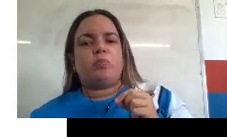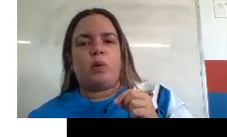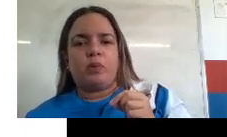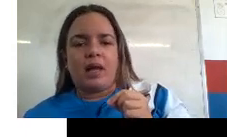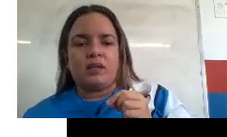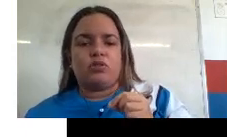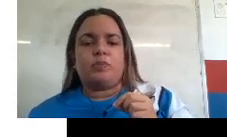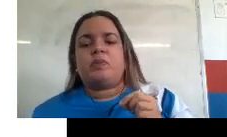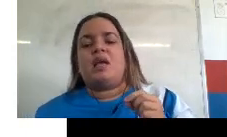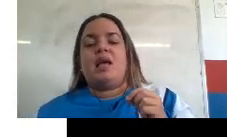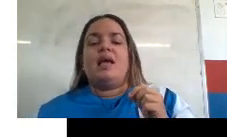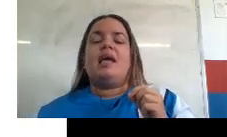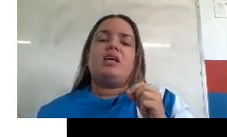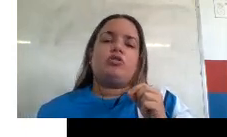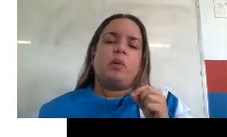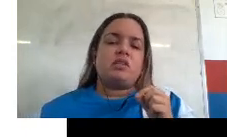manifestações populares,